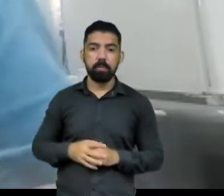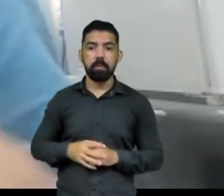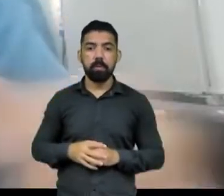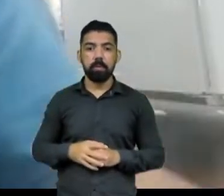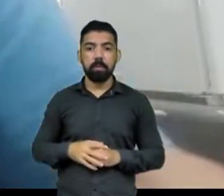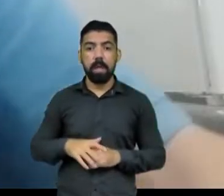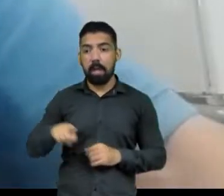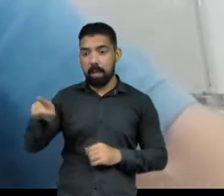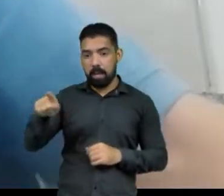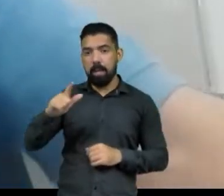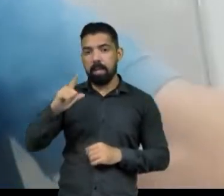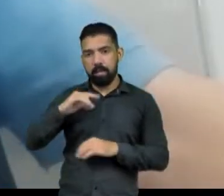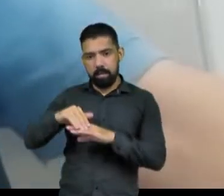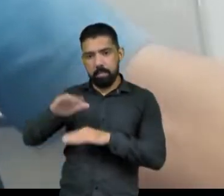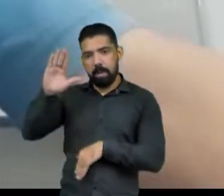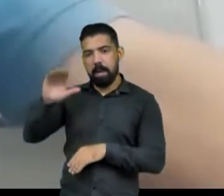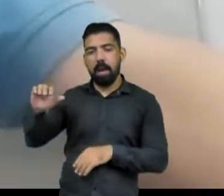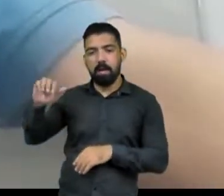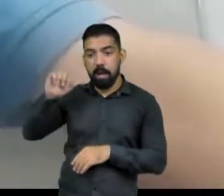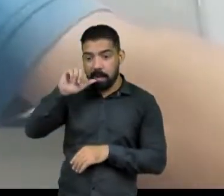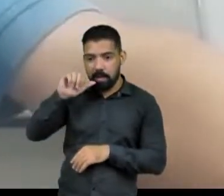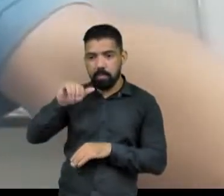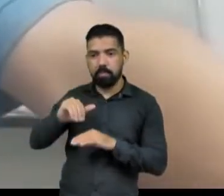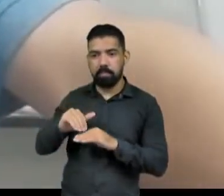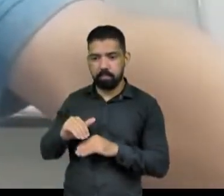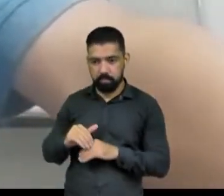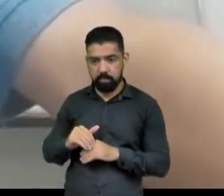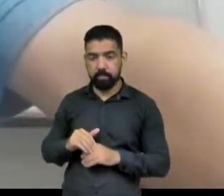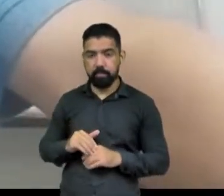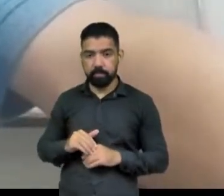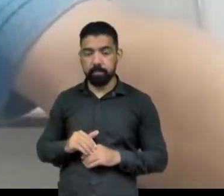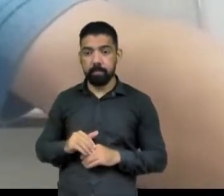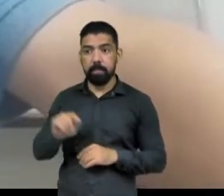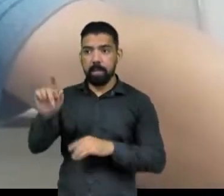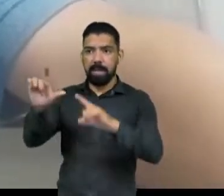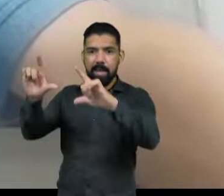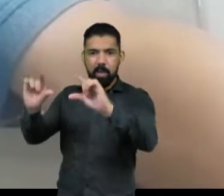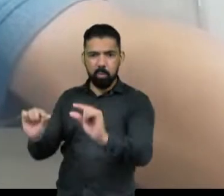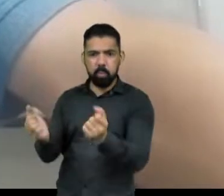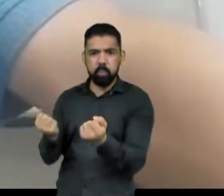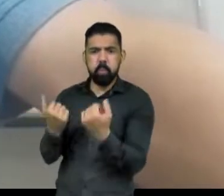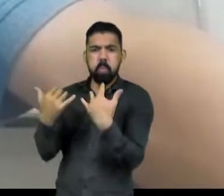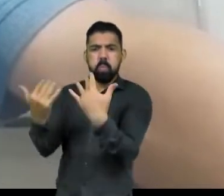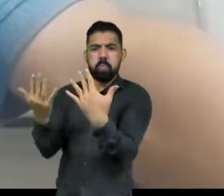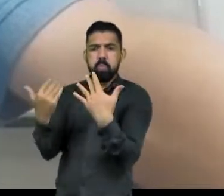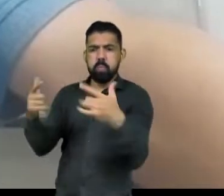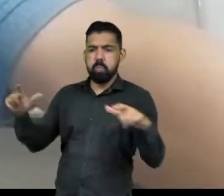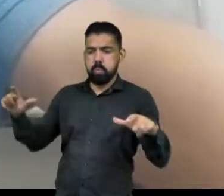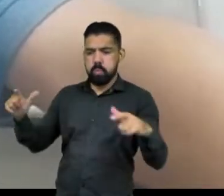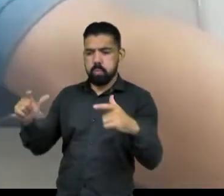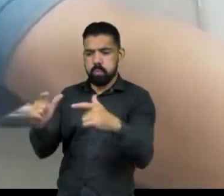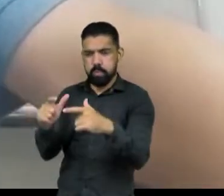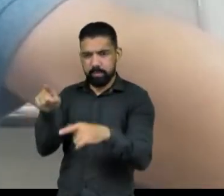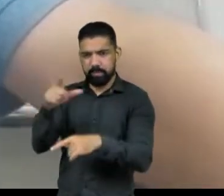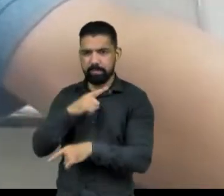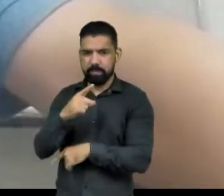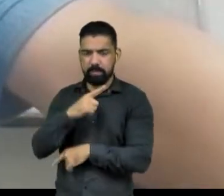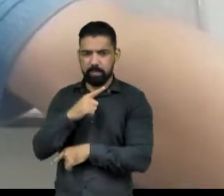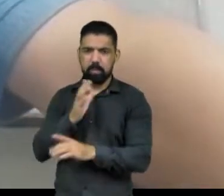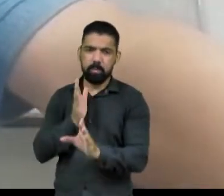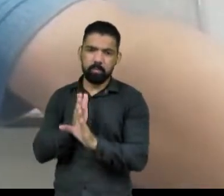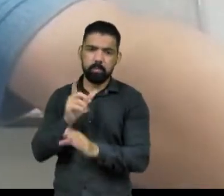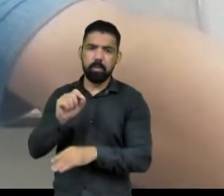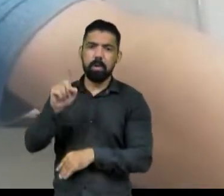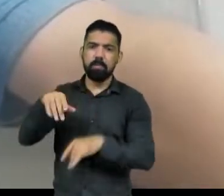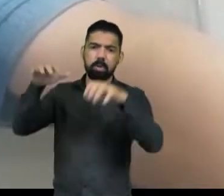a quantidade de cenoura foi bastante reduzida, as colheitas, quebra de safra devido à questão das fortes